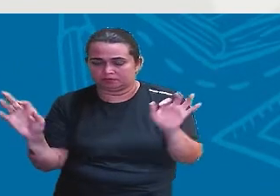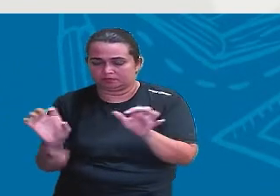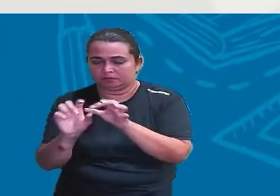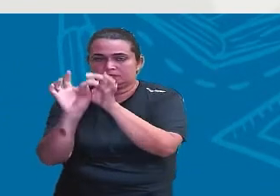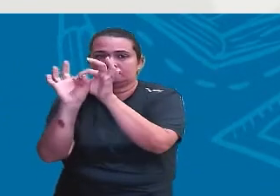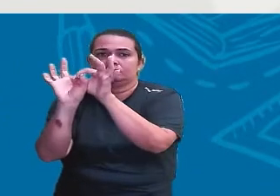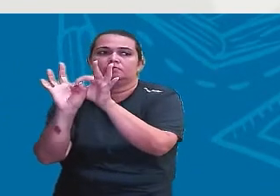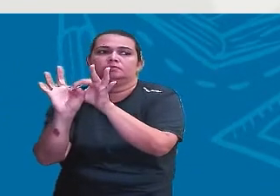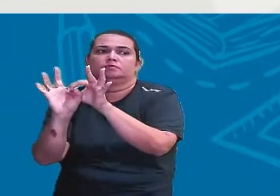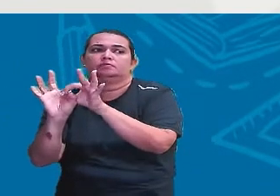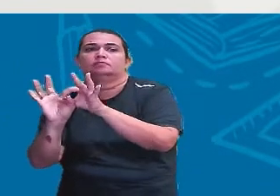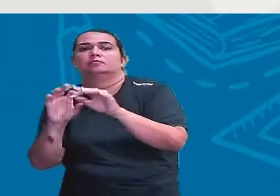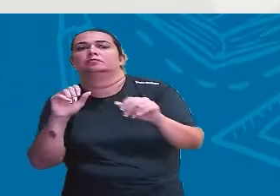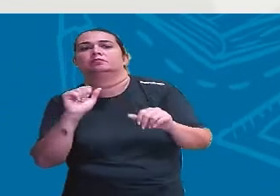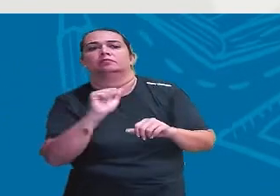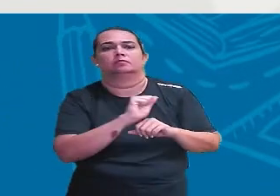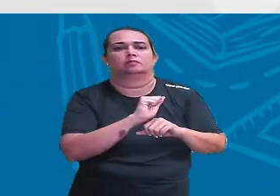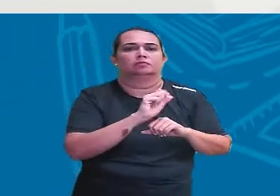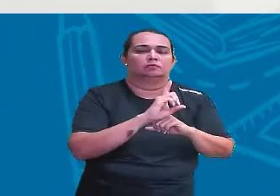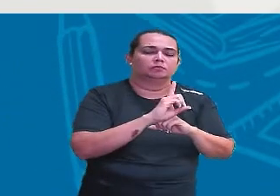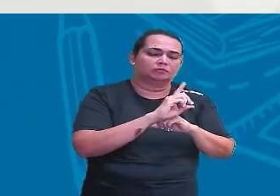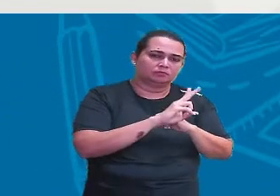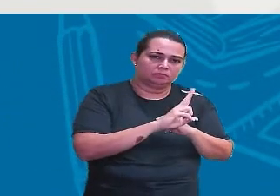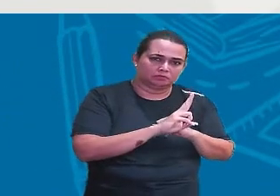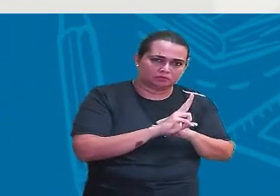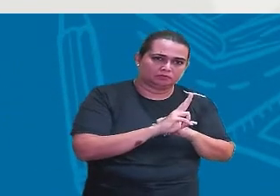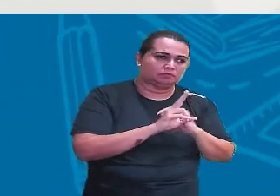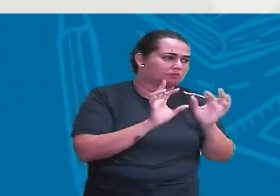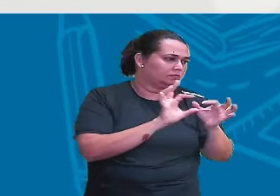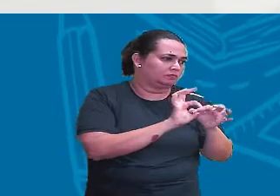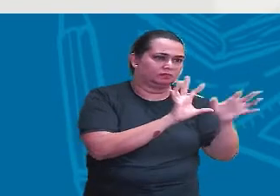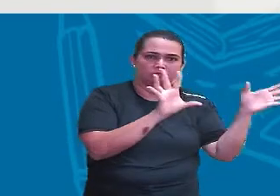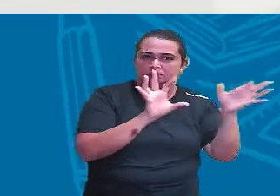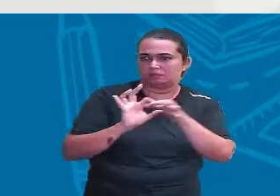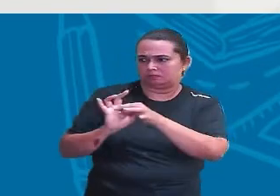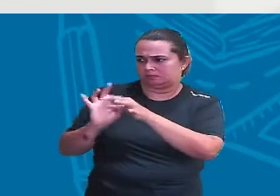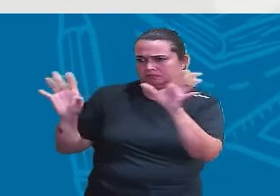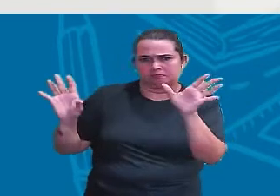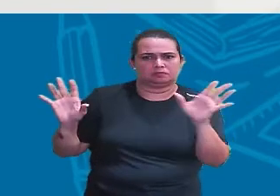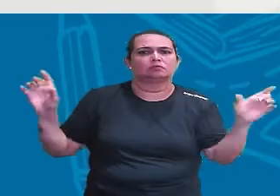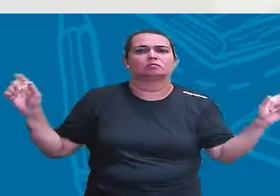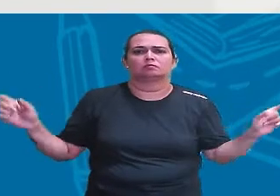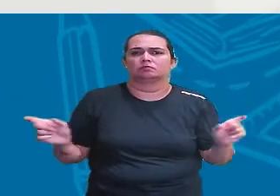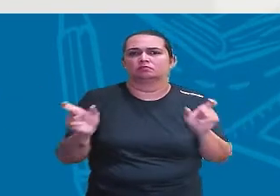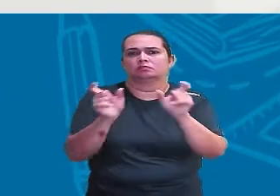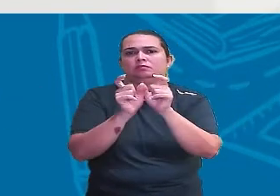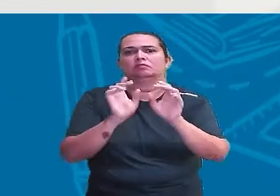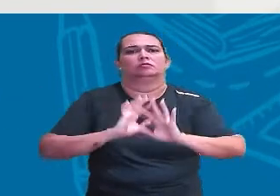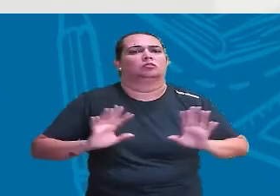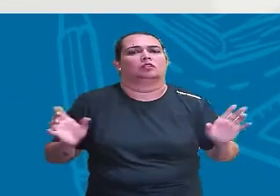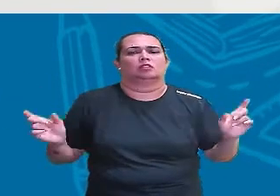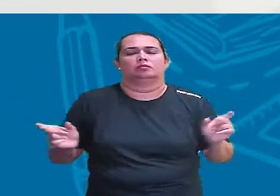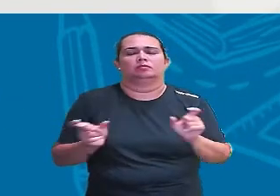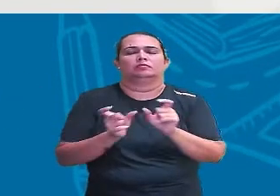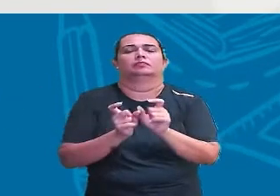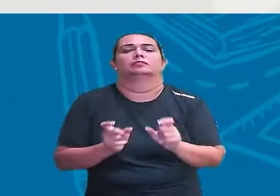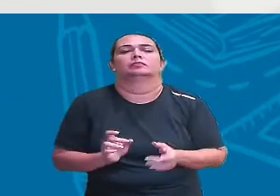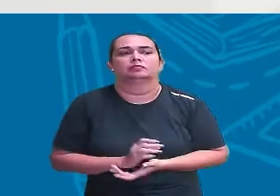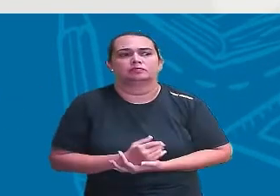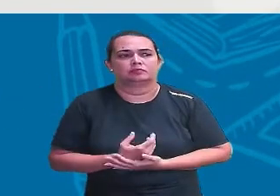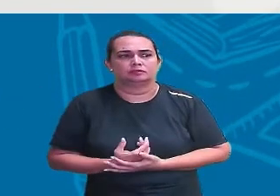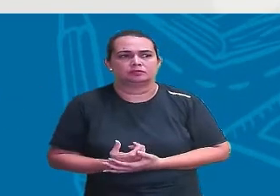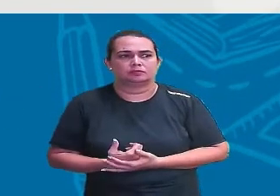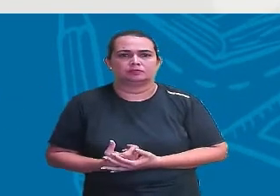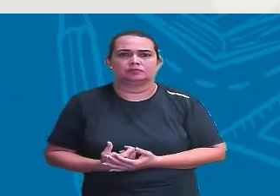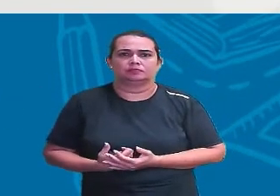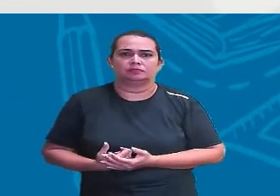tá? Enquanto os advérbios conjuntivos, eles ligam frases separadas. Eu quero colocar um advérbio conjuntivo ali para falar sobre